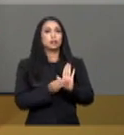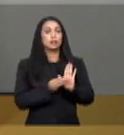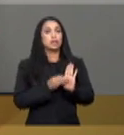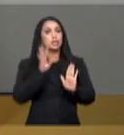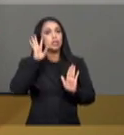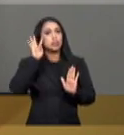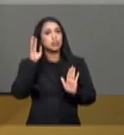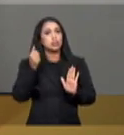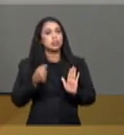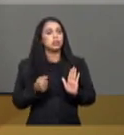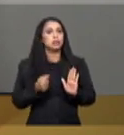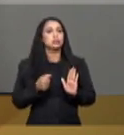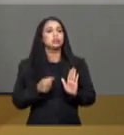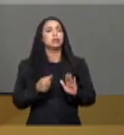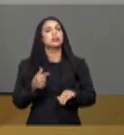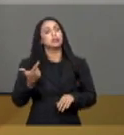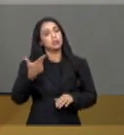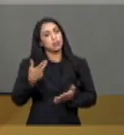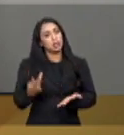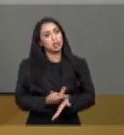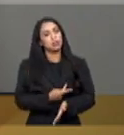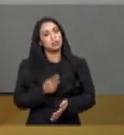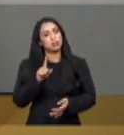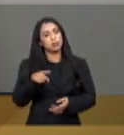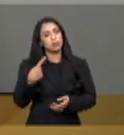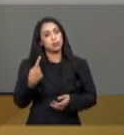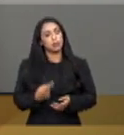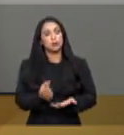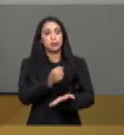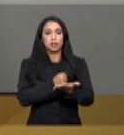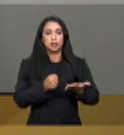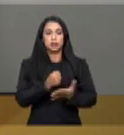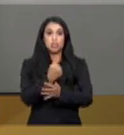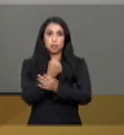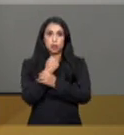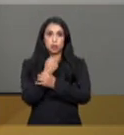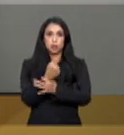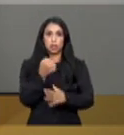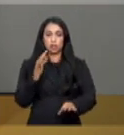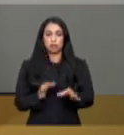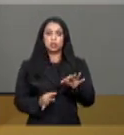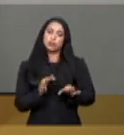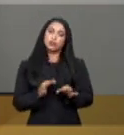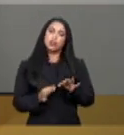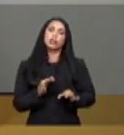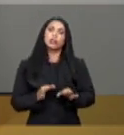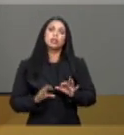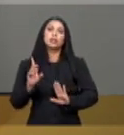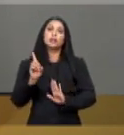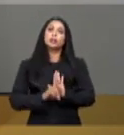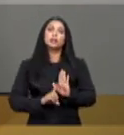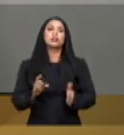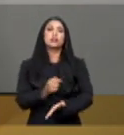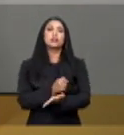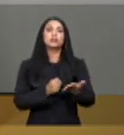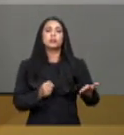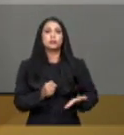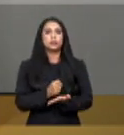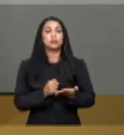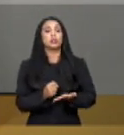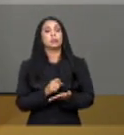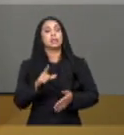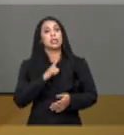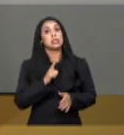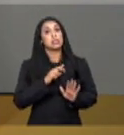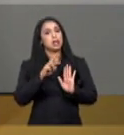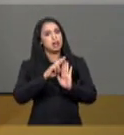como decorrência direta da aplicação do princípio da segurança jurídica. Embora os direitos fundamentais se destinem